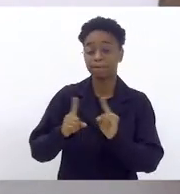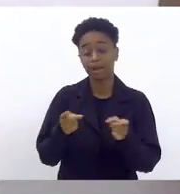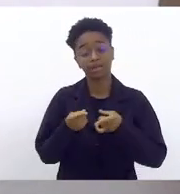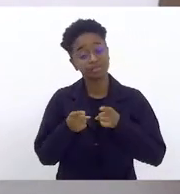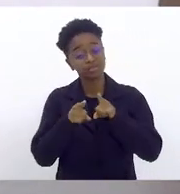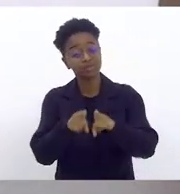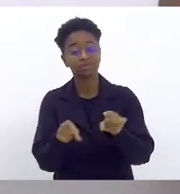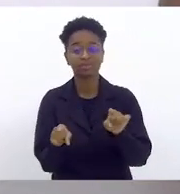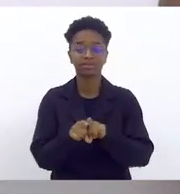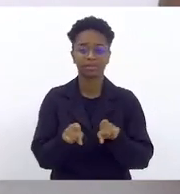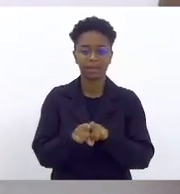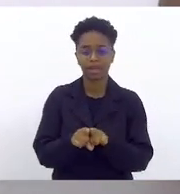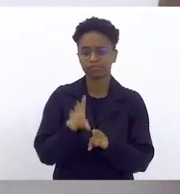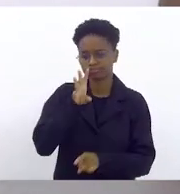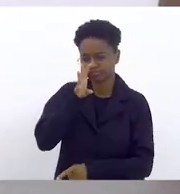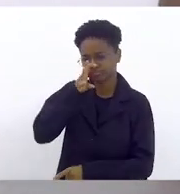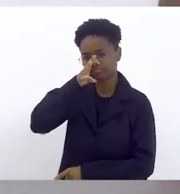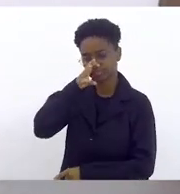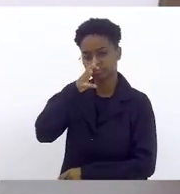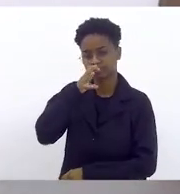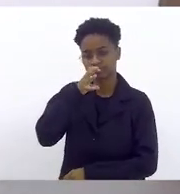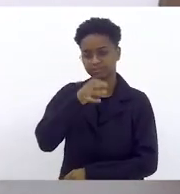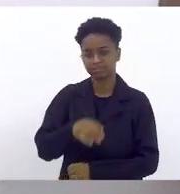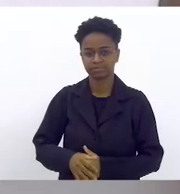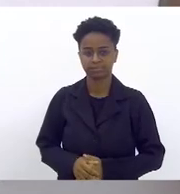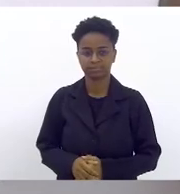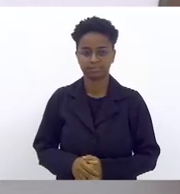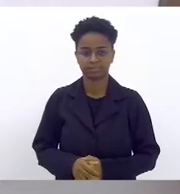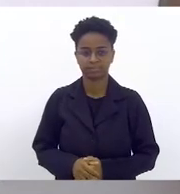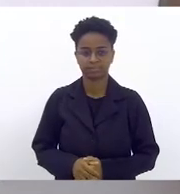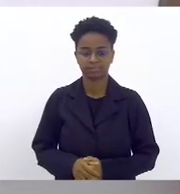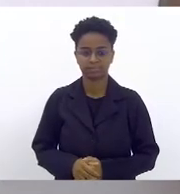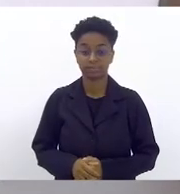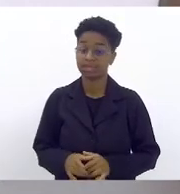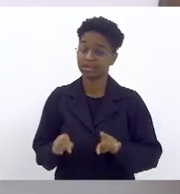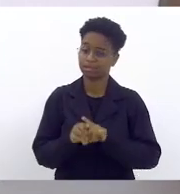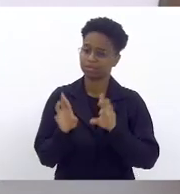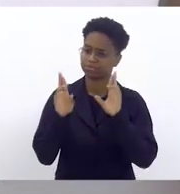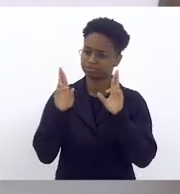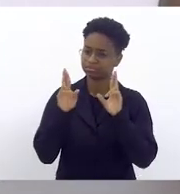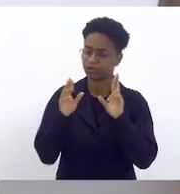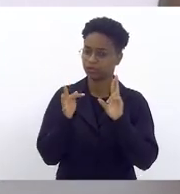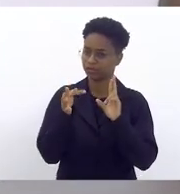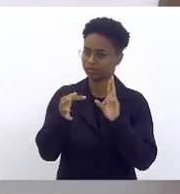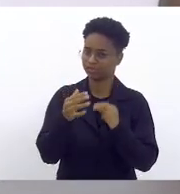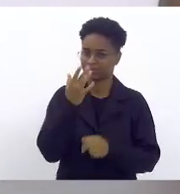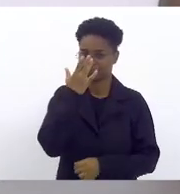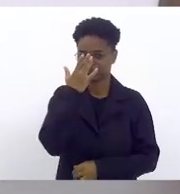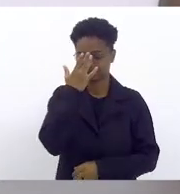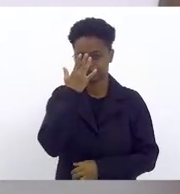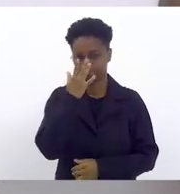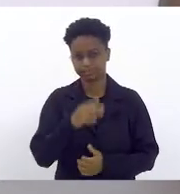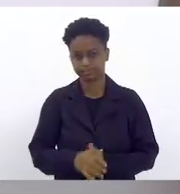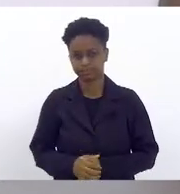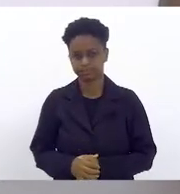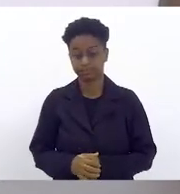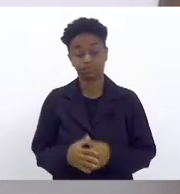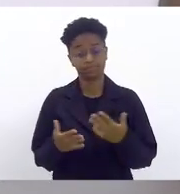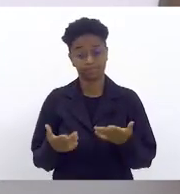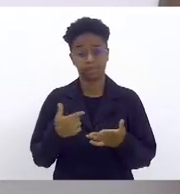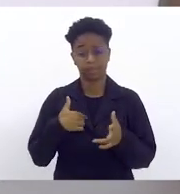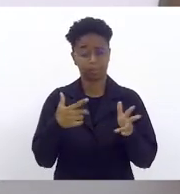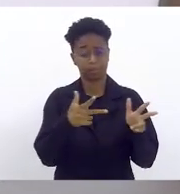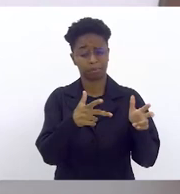tempo resilientes e esperançosos veja aqui